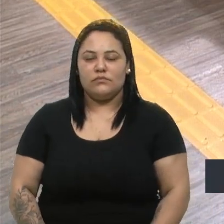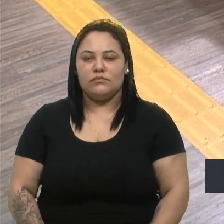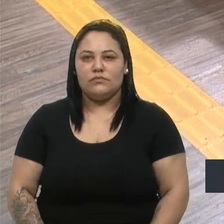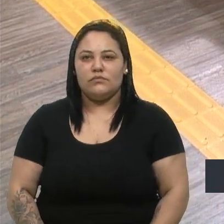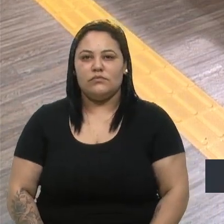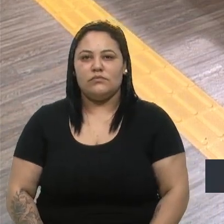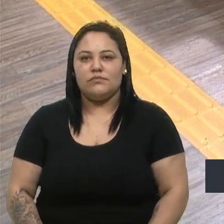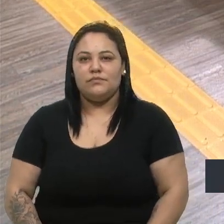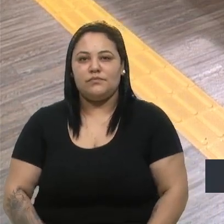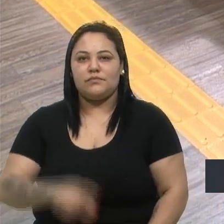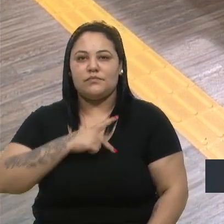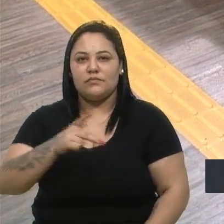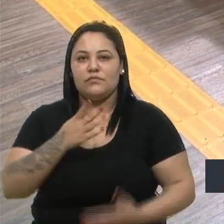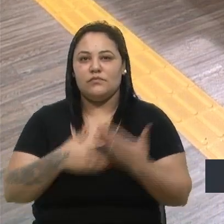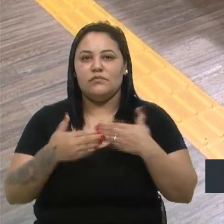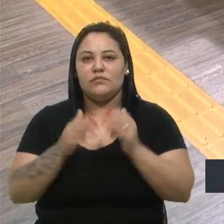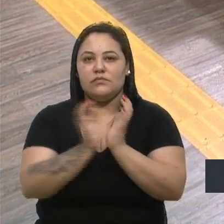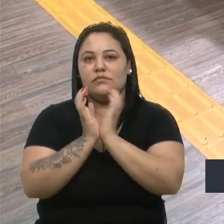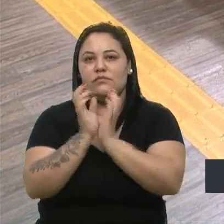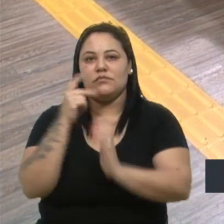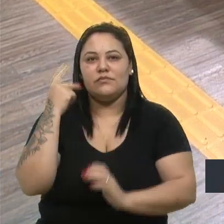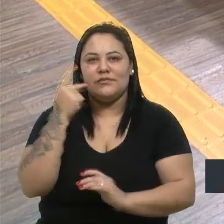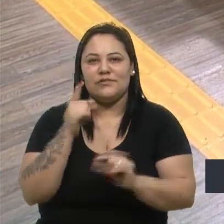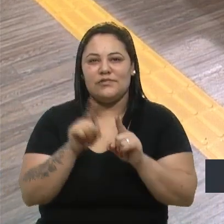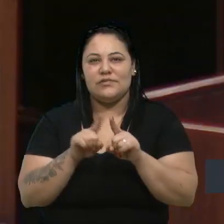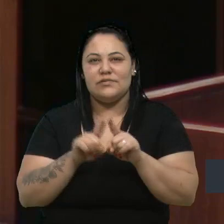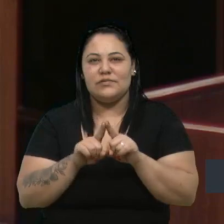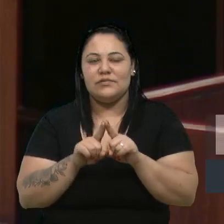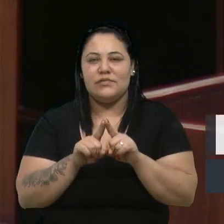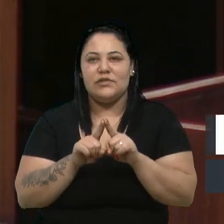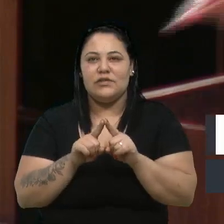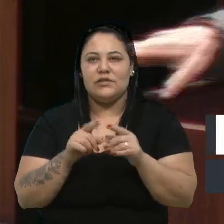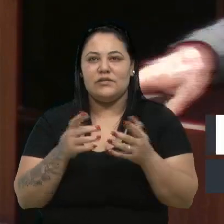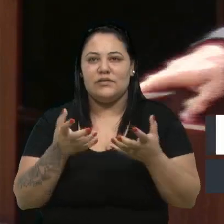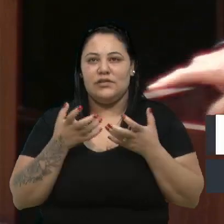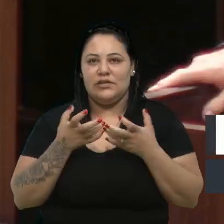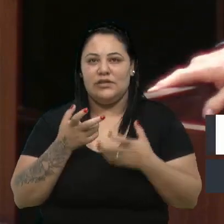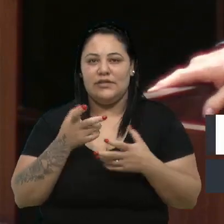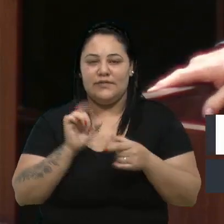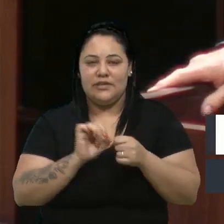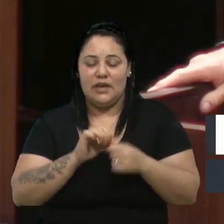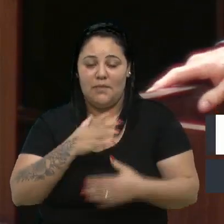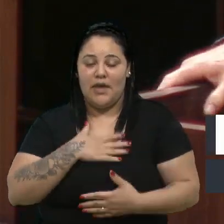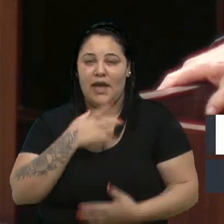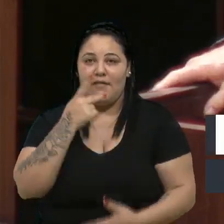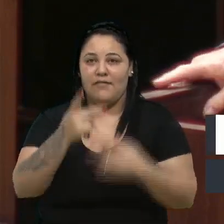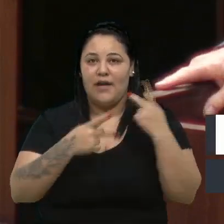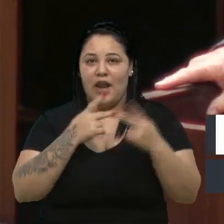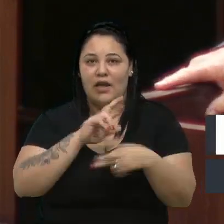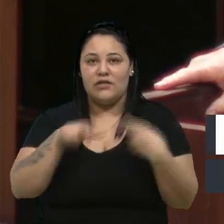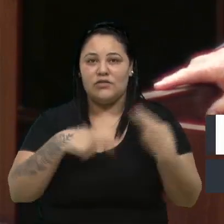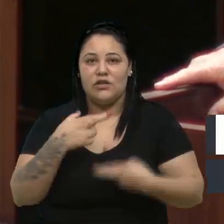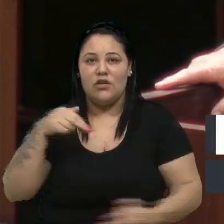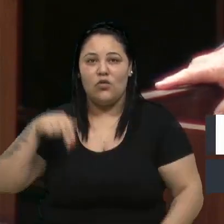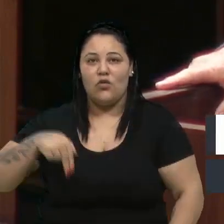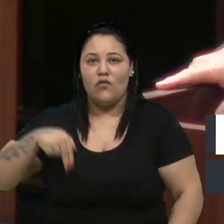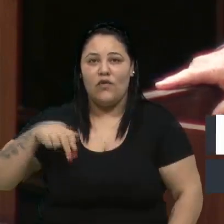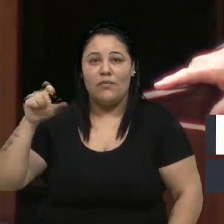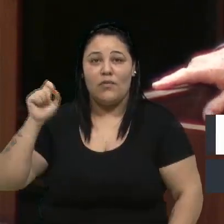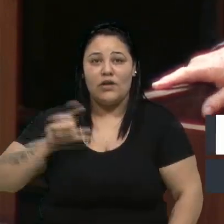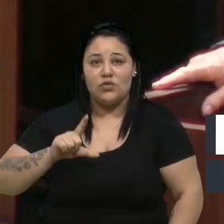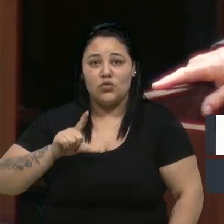Senhor presidente, caros colegas vereadores, eu queria fazer minha fala em relação ao Novembro Azul,